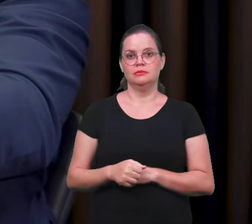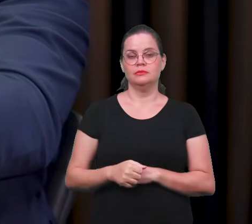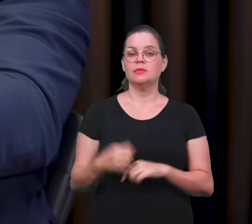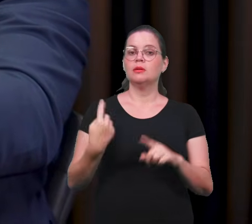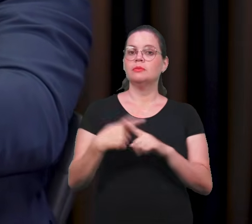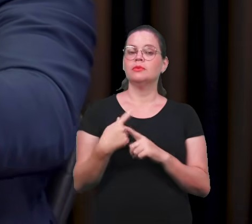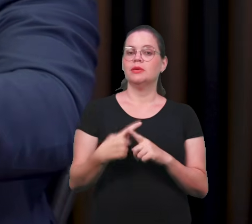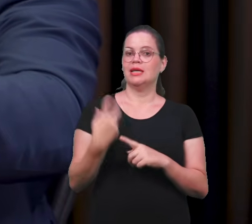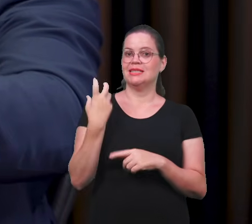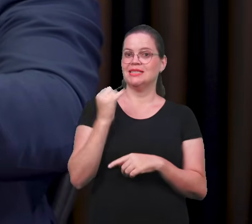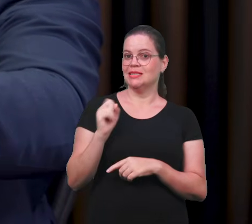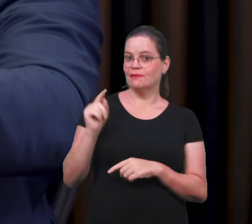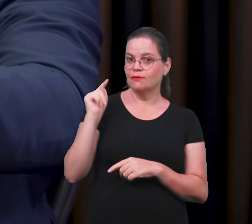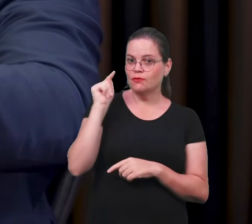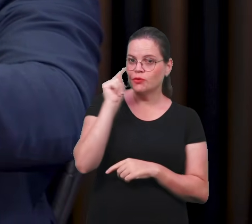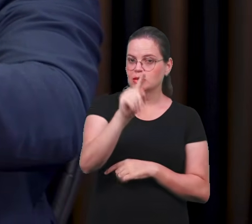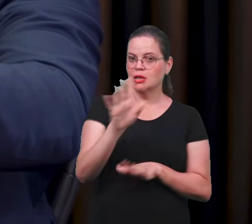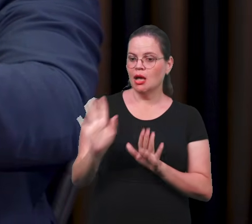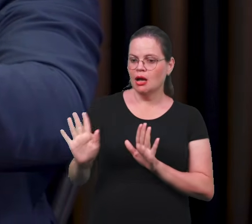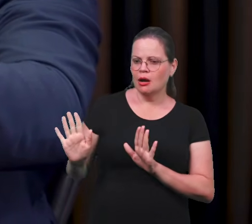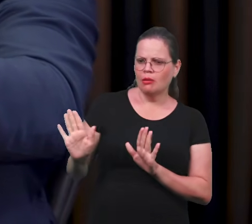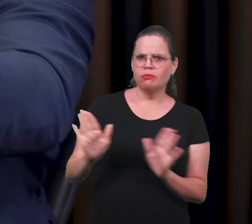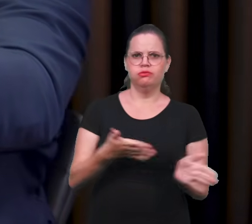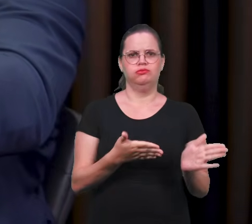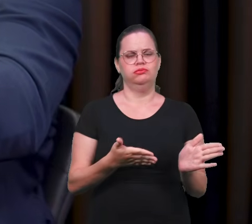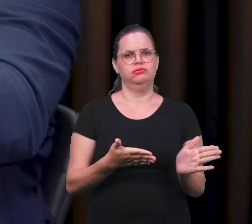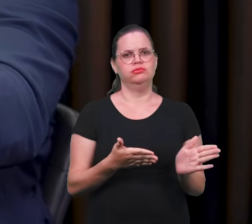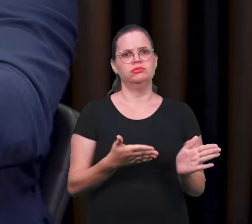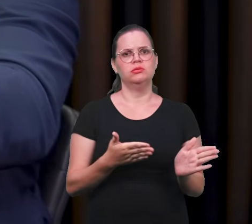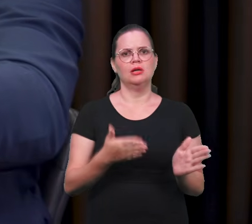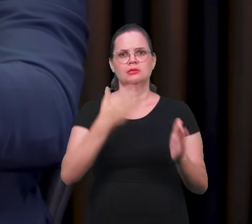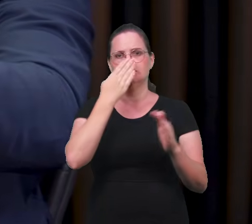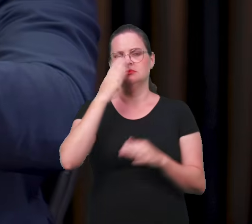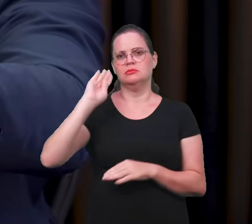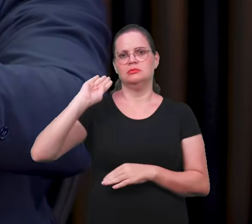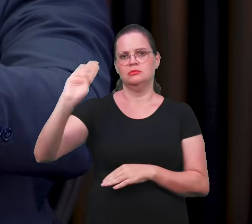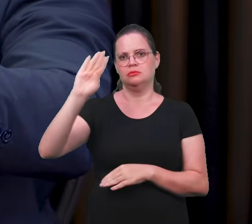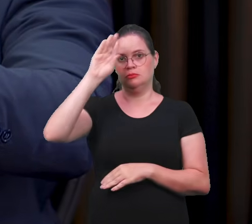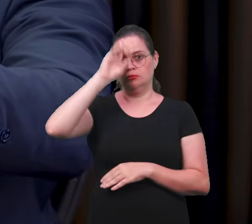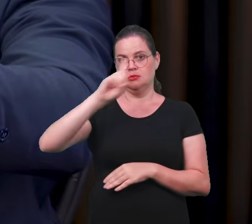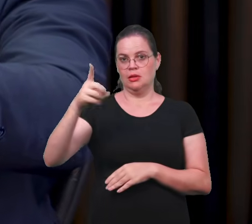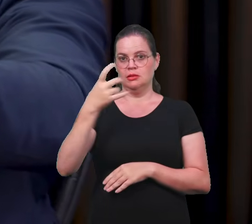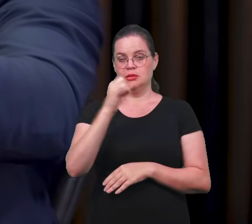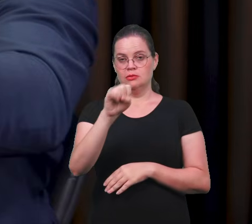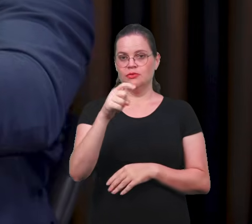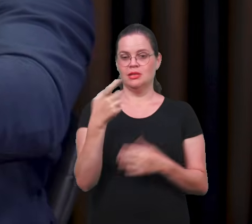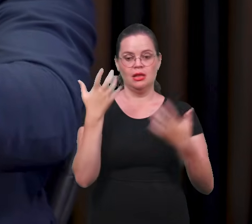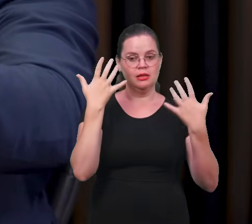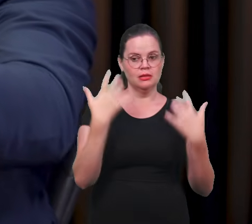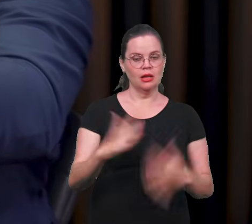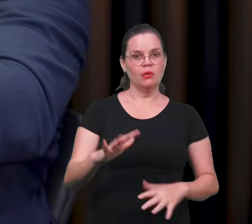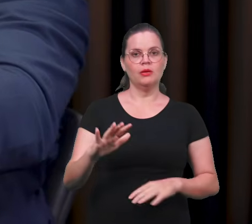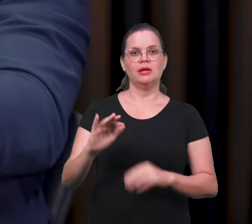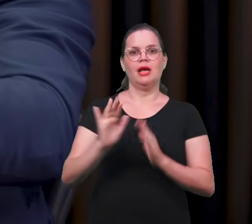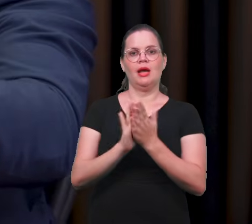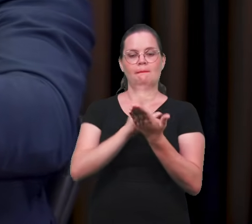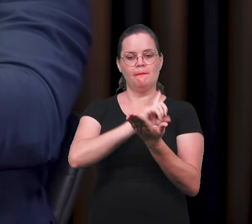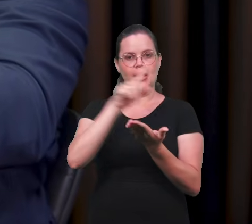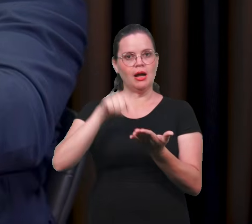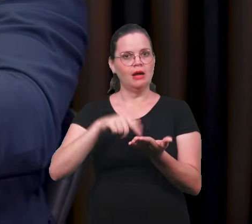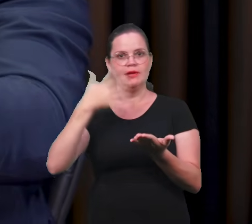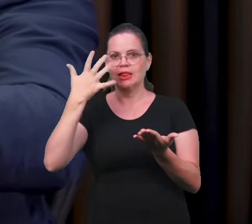do Senhor, daquilo que vem da parte de Deus, quando ele desvia dos preceitos, da palavra,